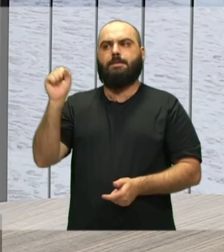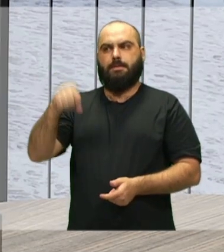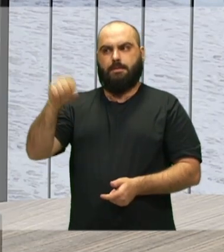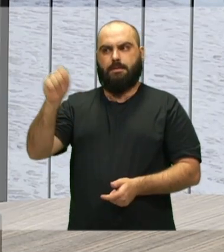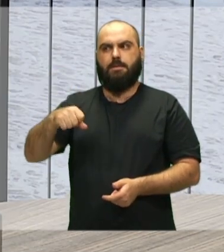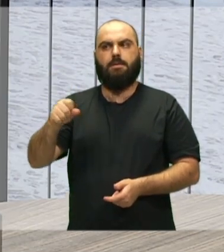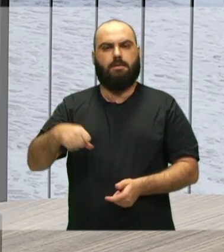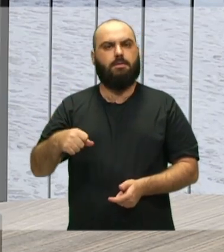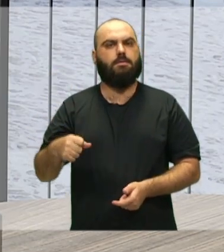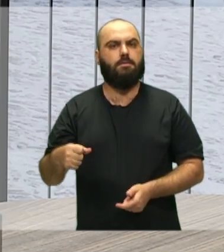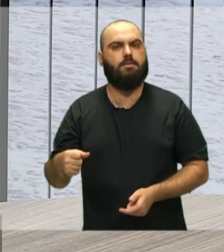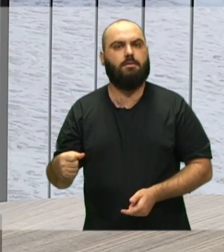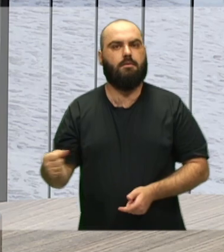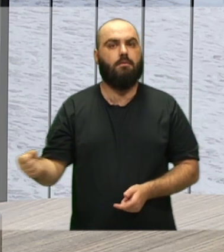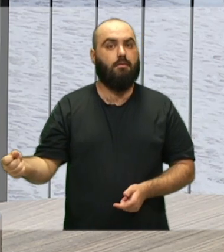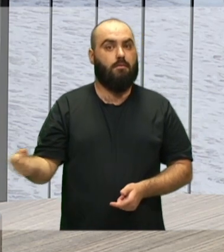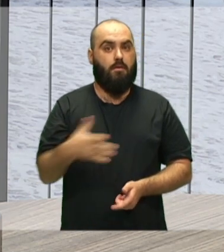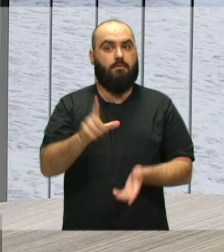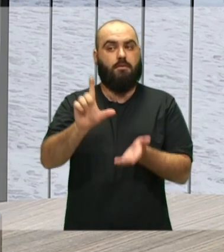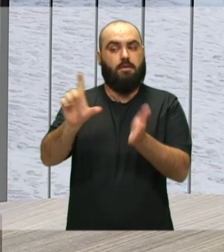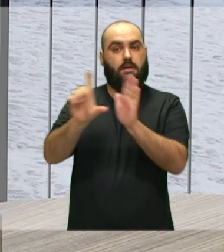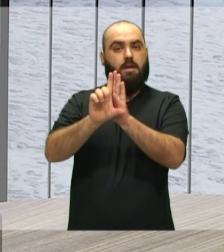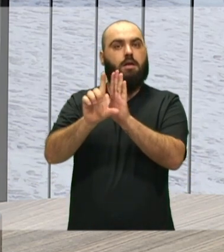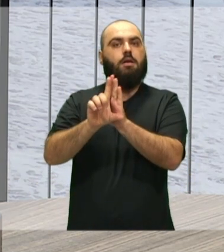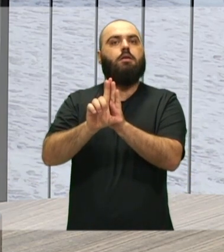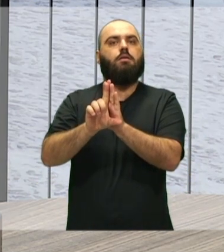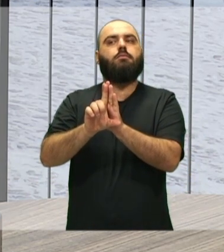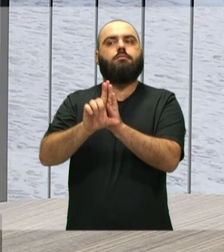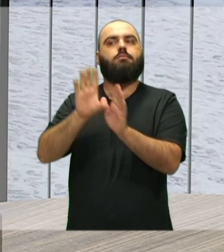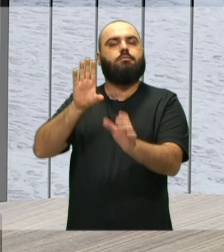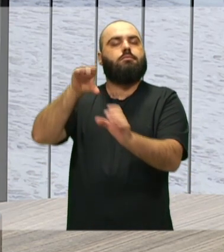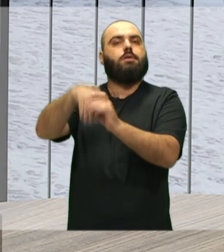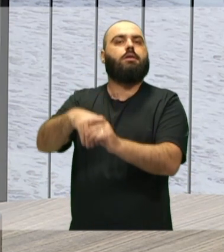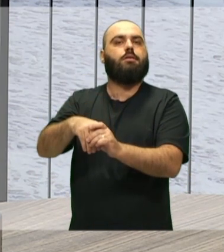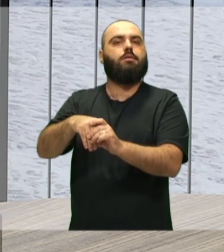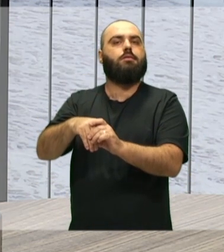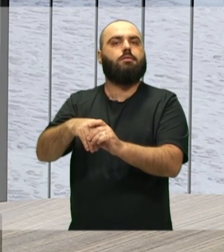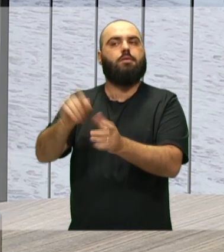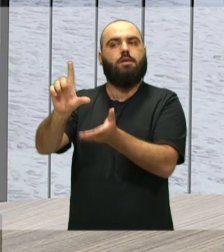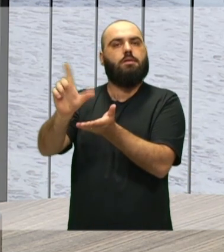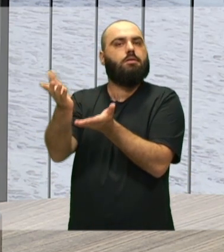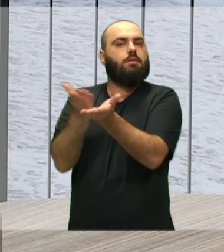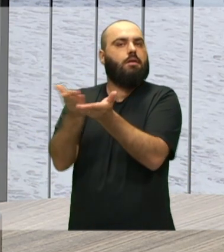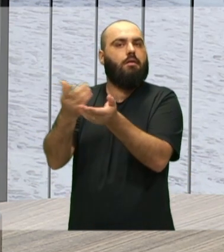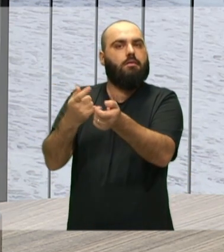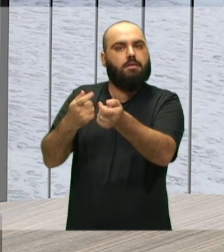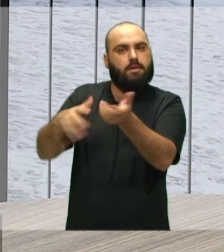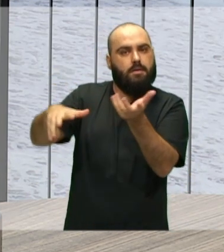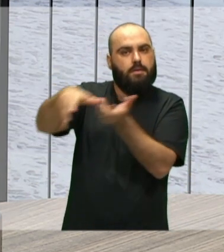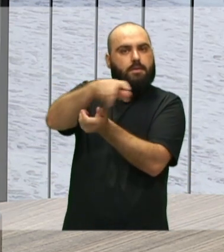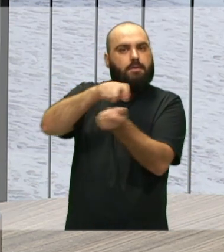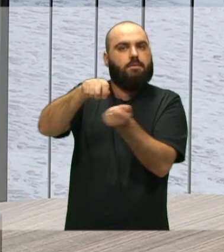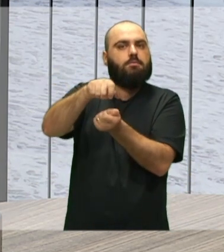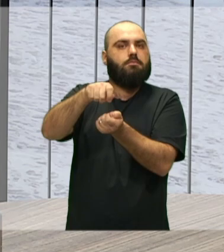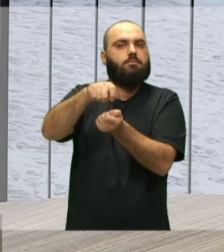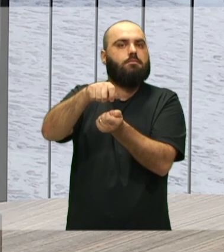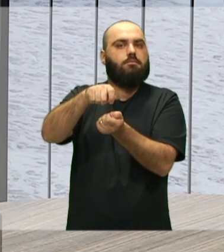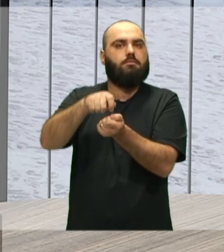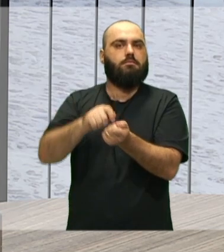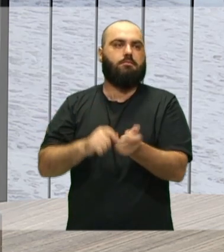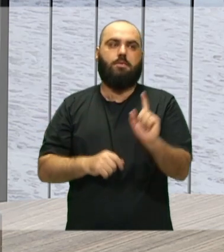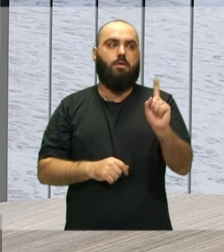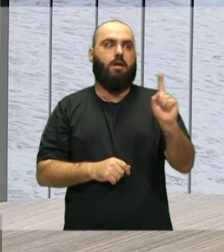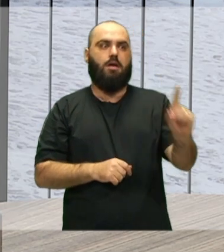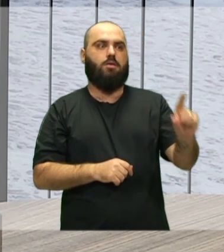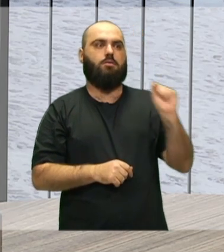licitações, não tem como deixar de falar da licitação sustentável. A licitação sustentável, ela não é uma discricionariedade, não é uma escolha,